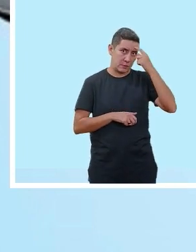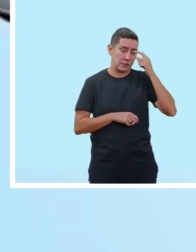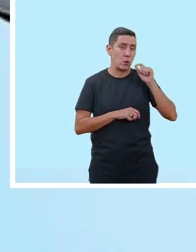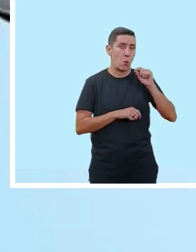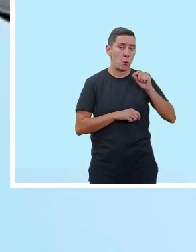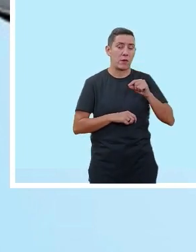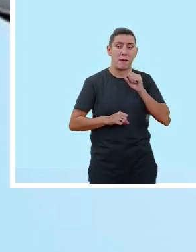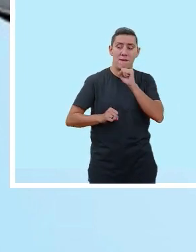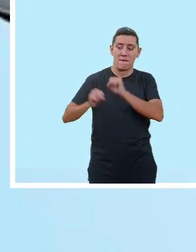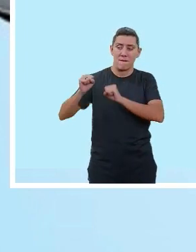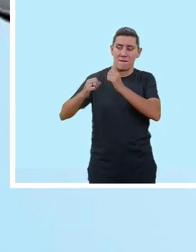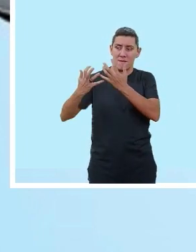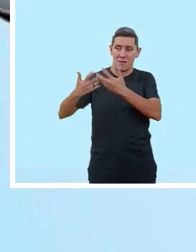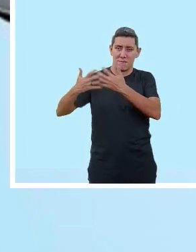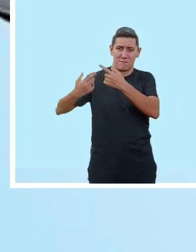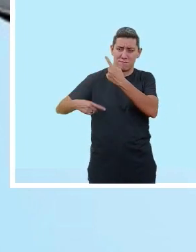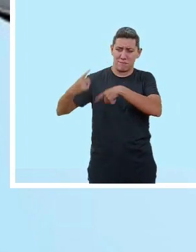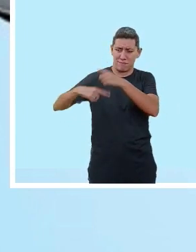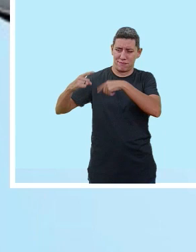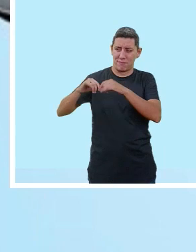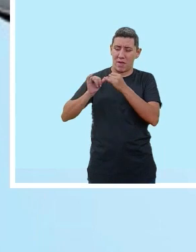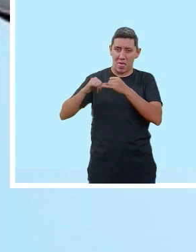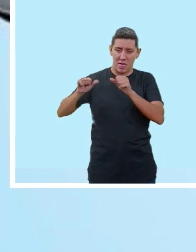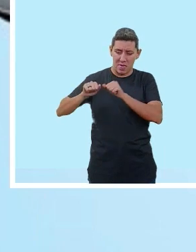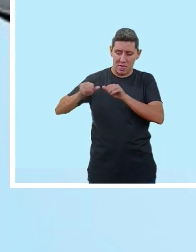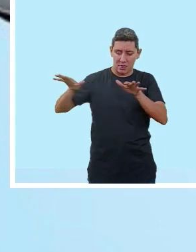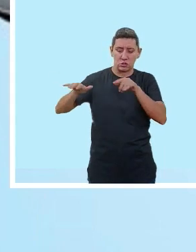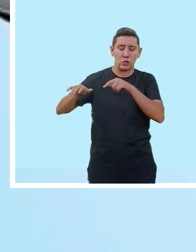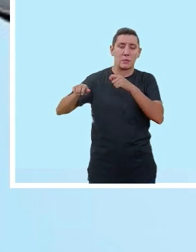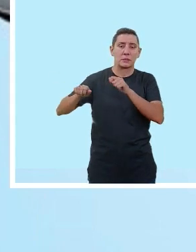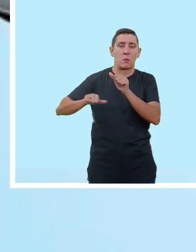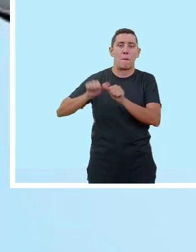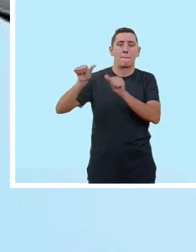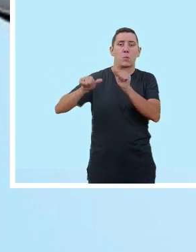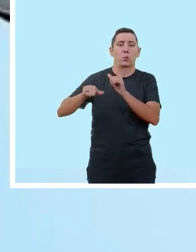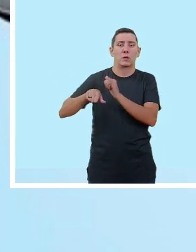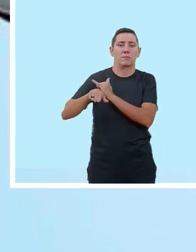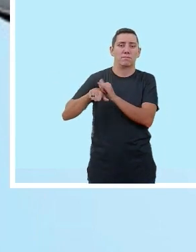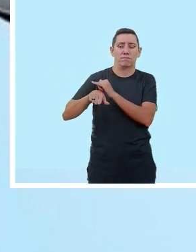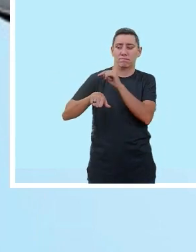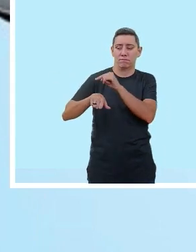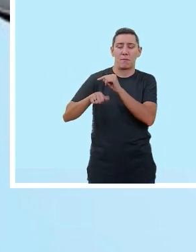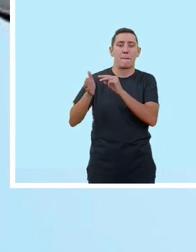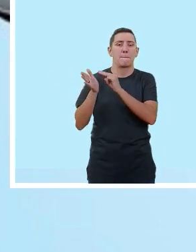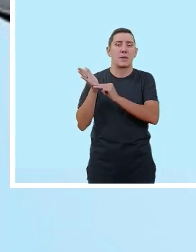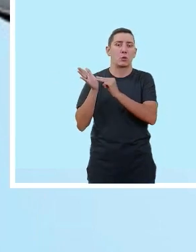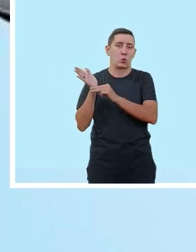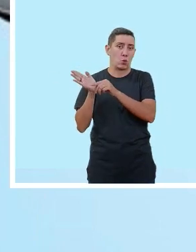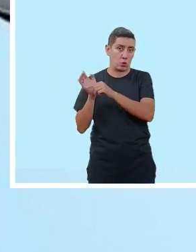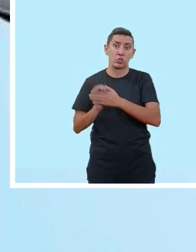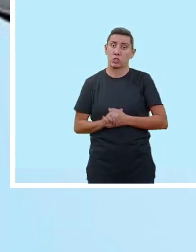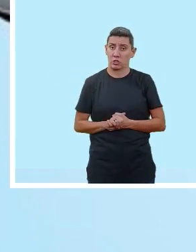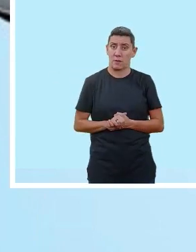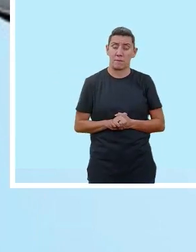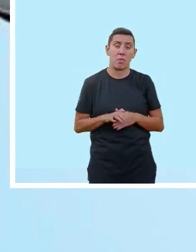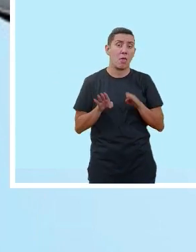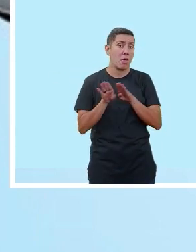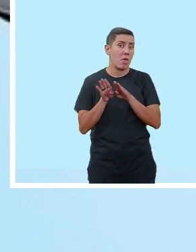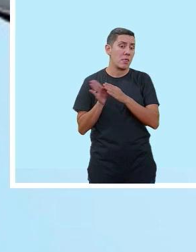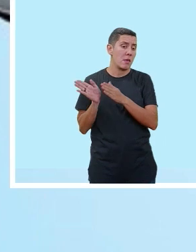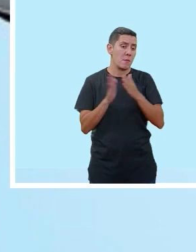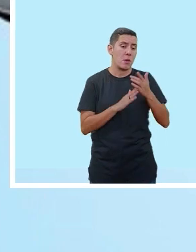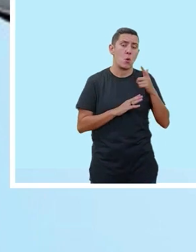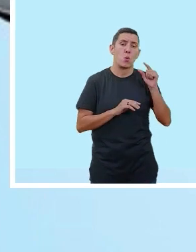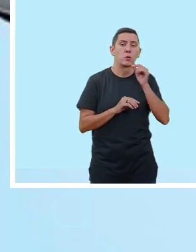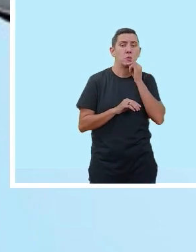do consumo, né? Um terceiro tópico é a questão do cloud, né, a nuvem, né? Então hoje você tem uma série de aplicações